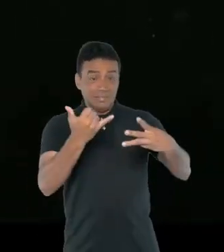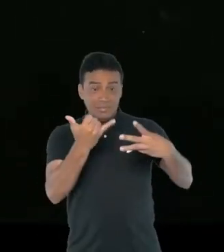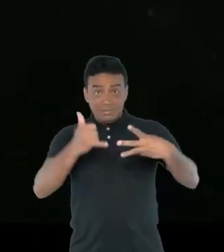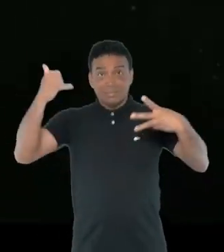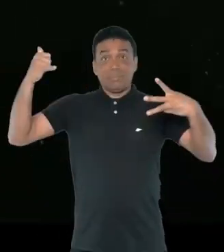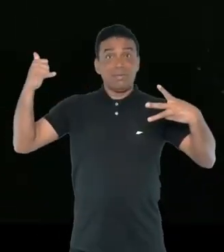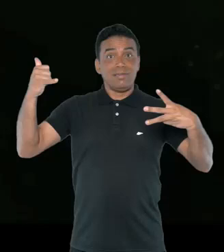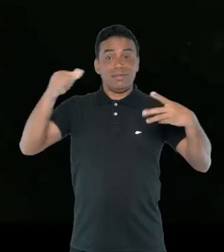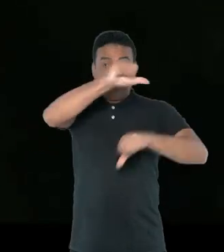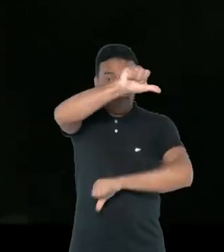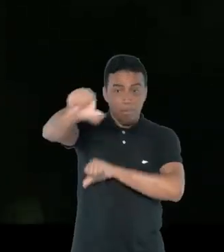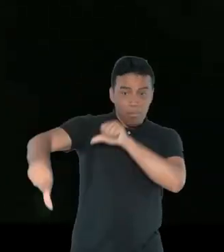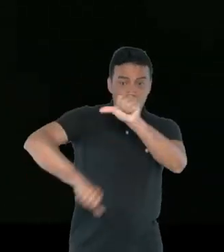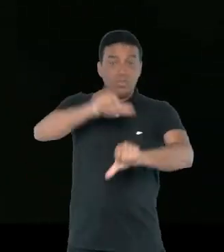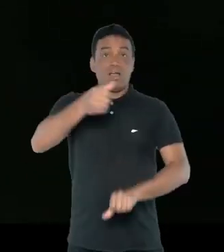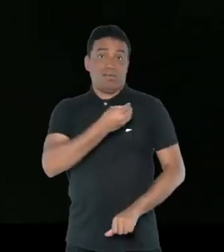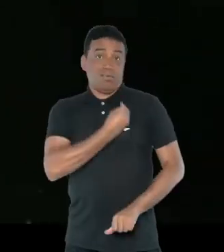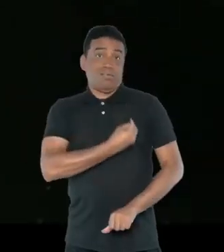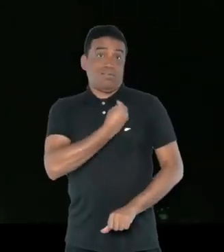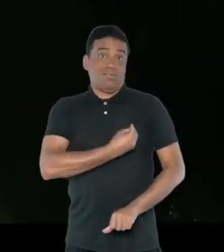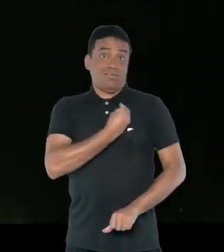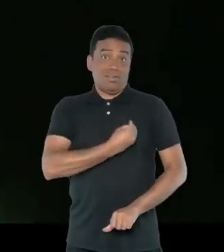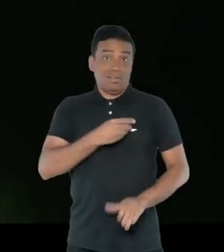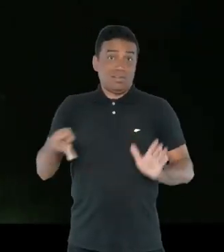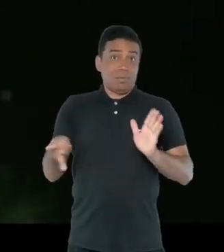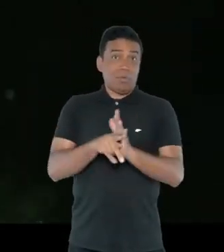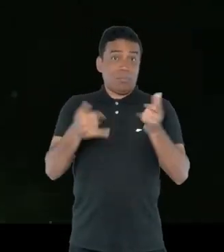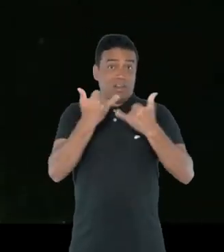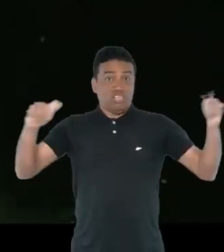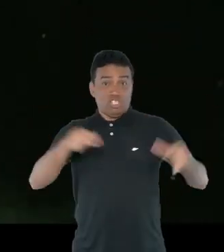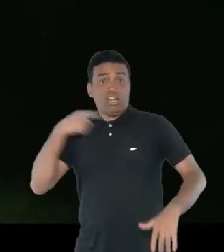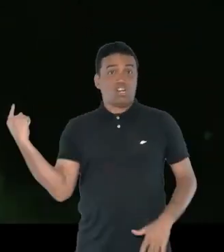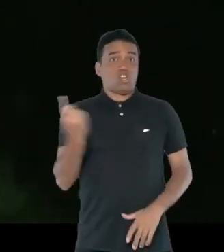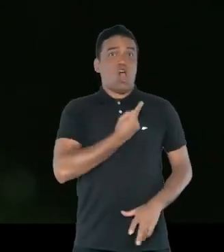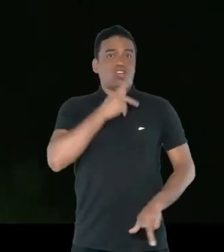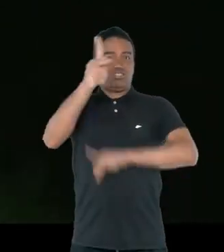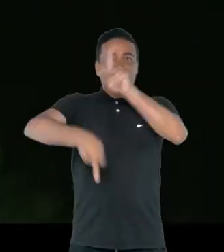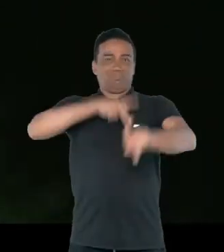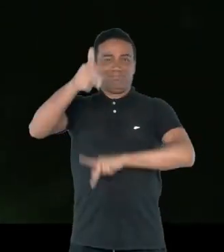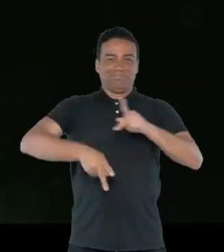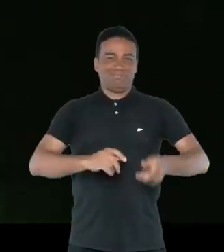CEMIG, transformando vidas com a nossa energia.